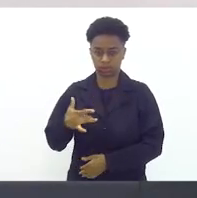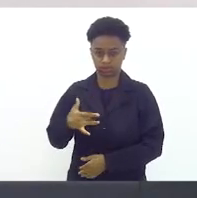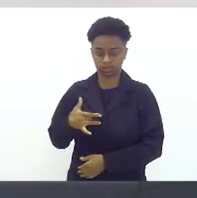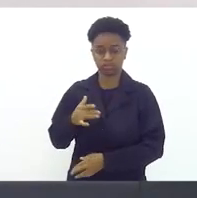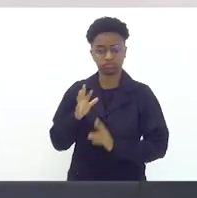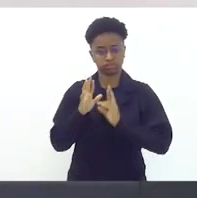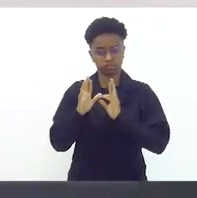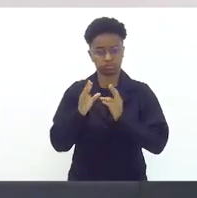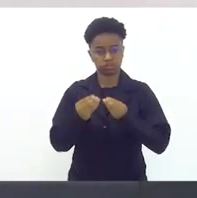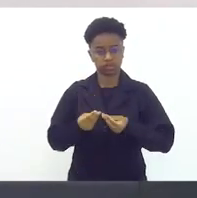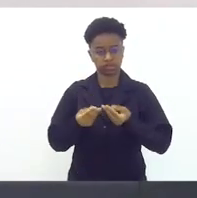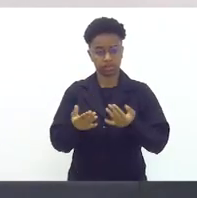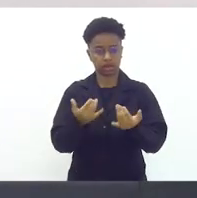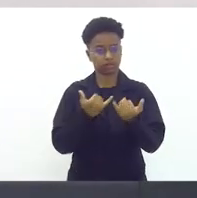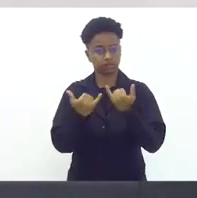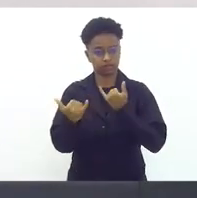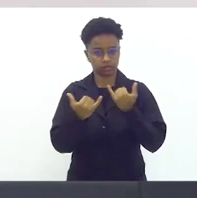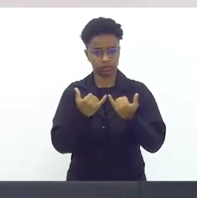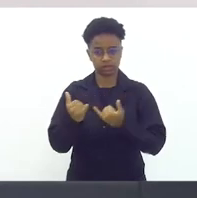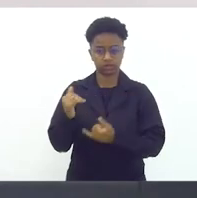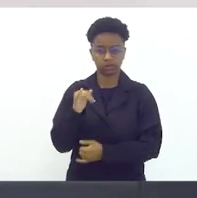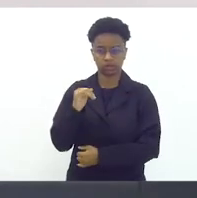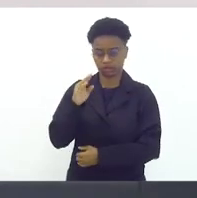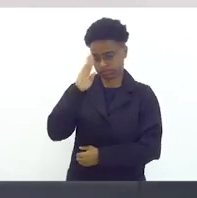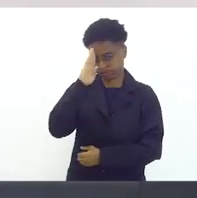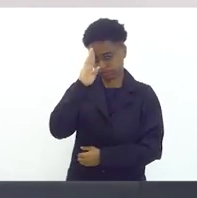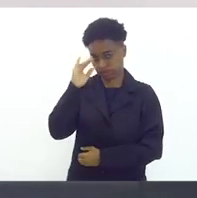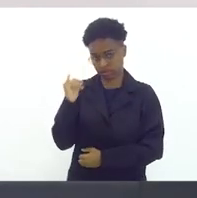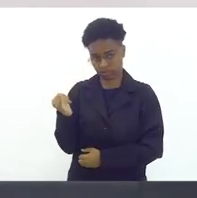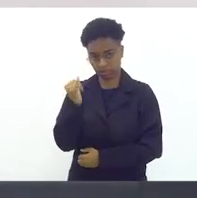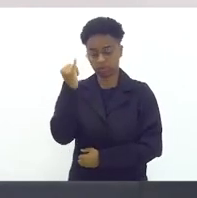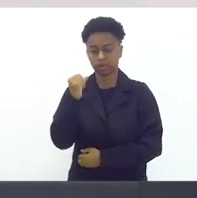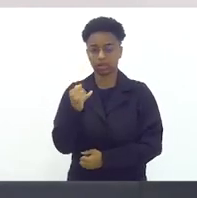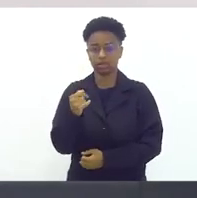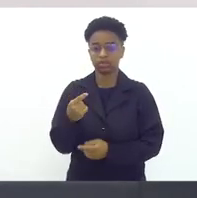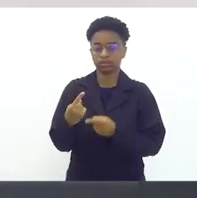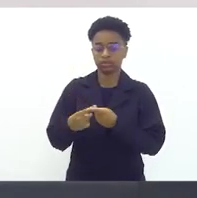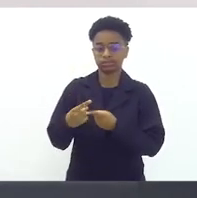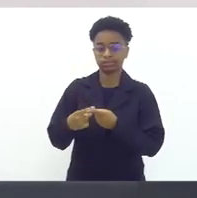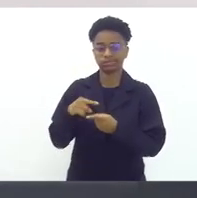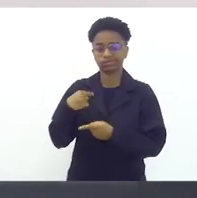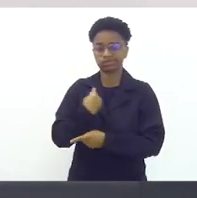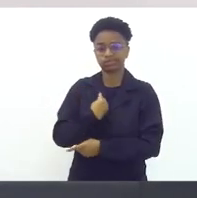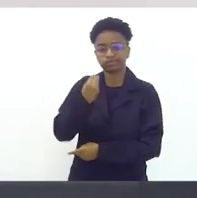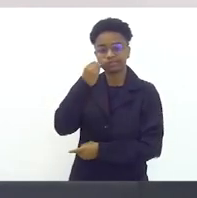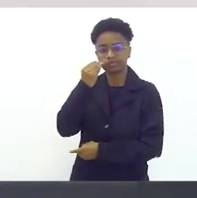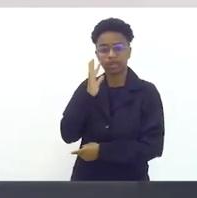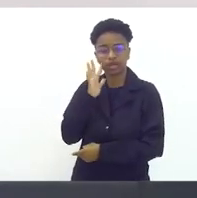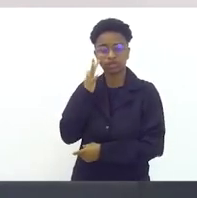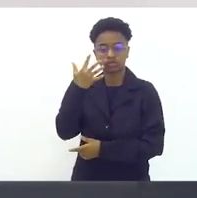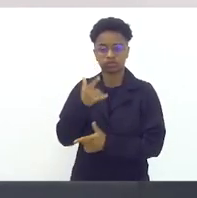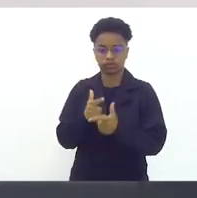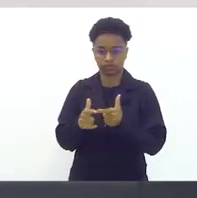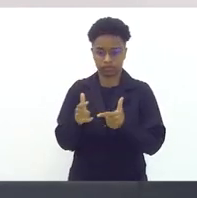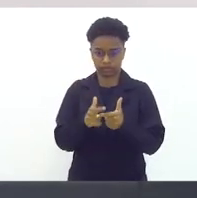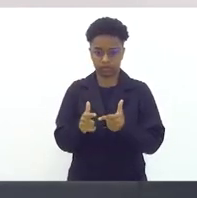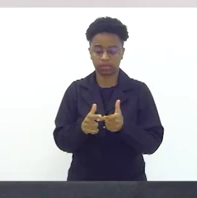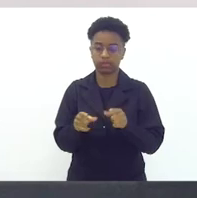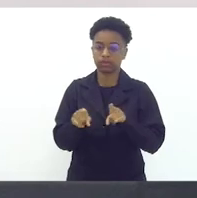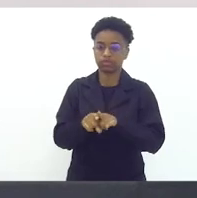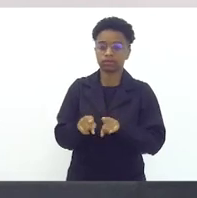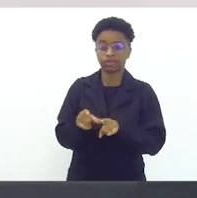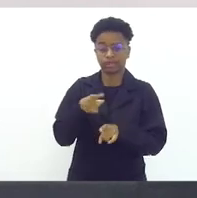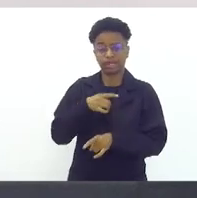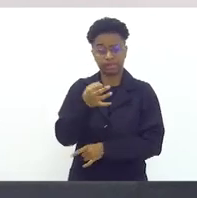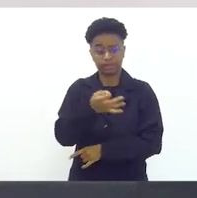todas as informações que são necessárias para que a gente possa solucionar esse problema, e com